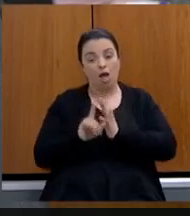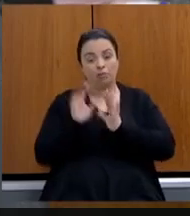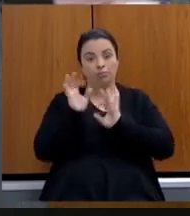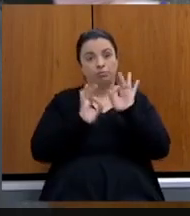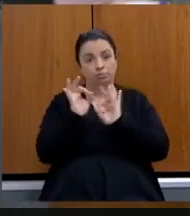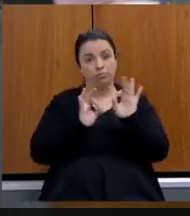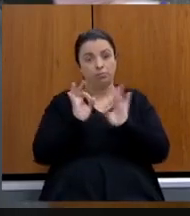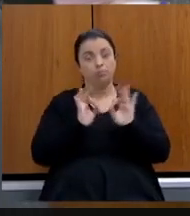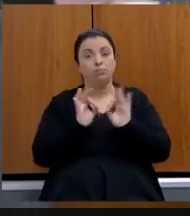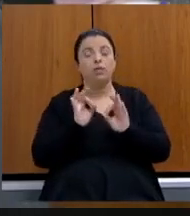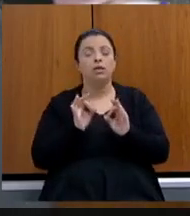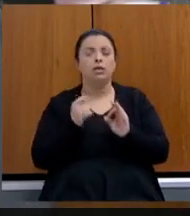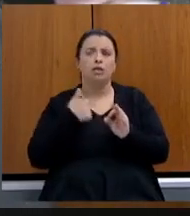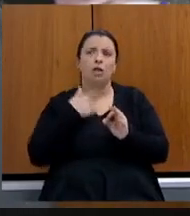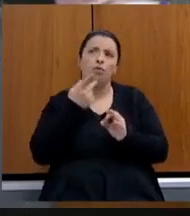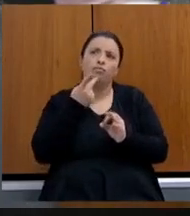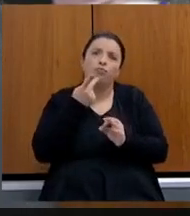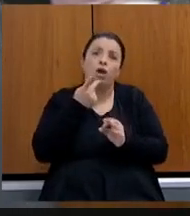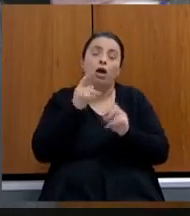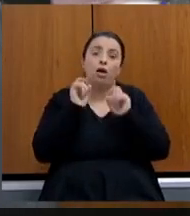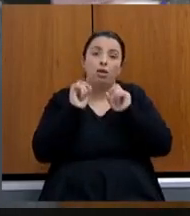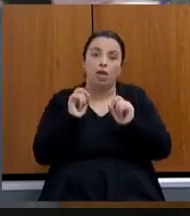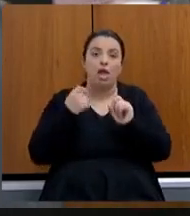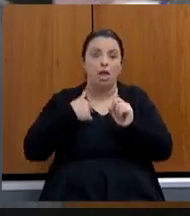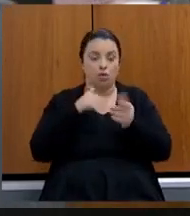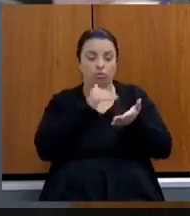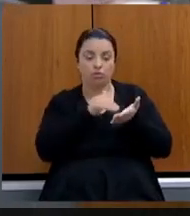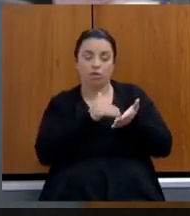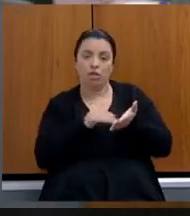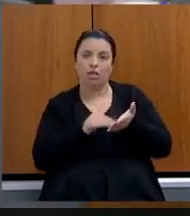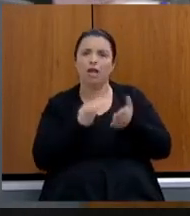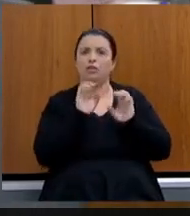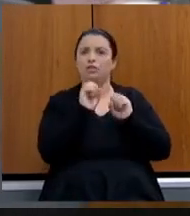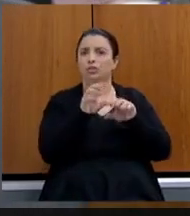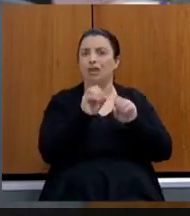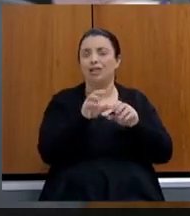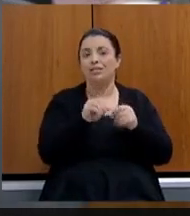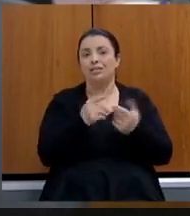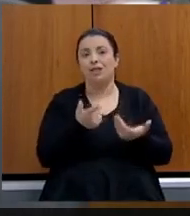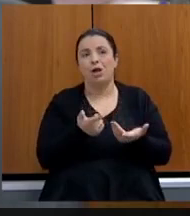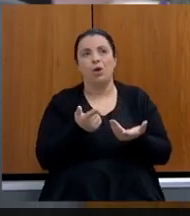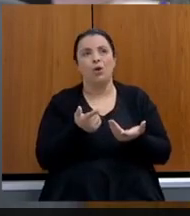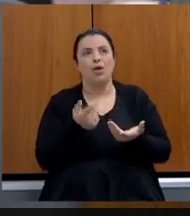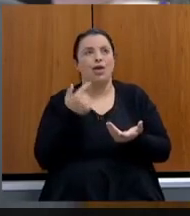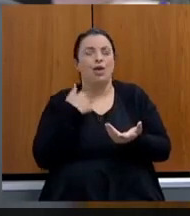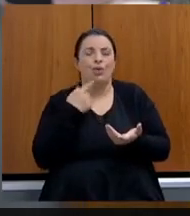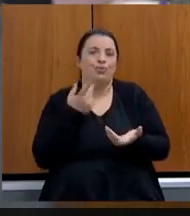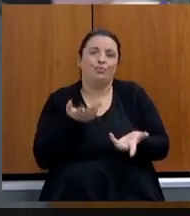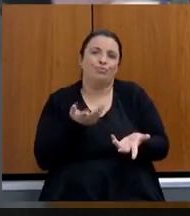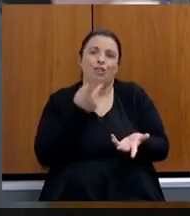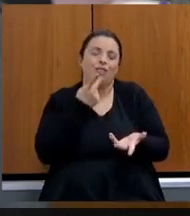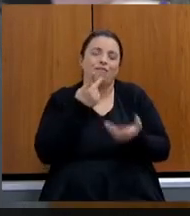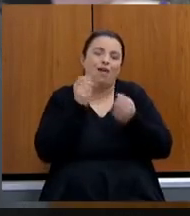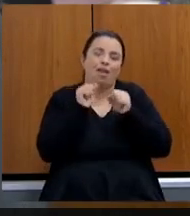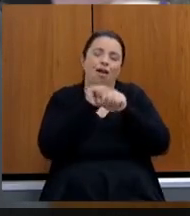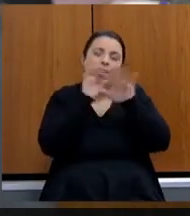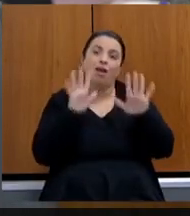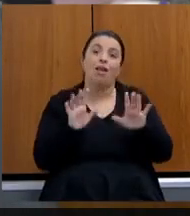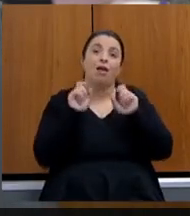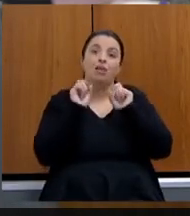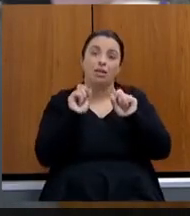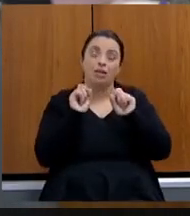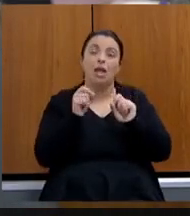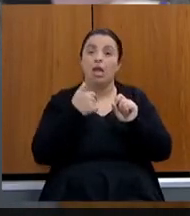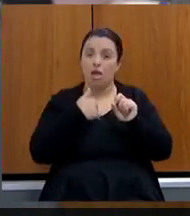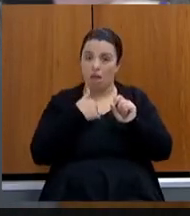eu acho eu costumo dizer que você secretária de educação acho que eu não cometo nenhuma indelicadeza com nenhuma das partes assim dizer que